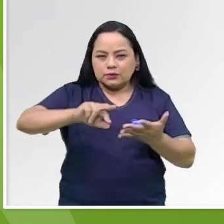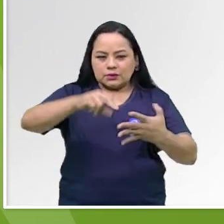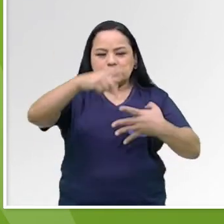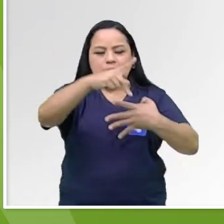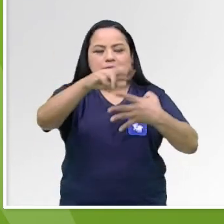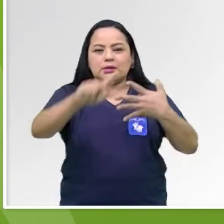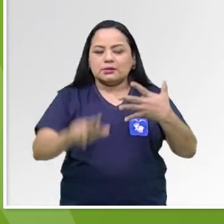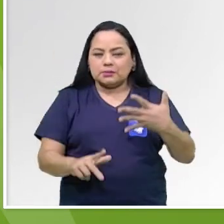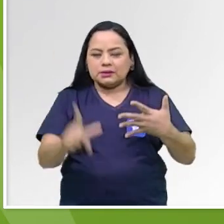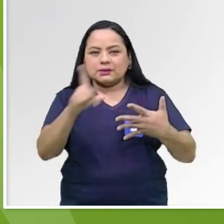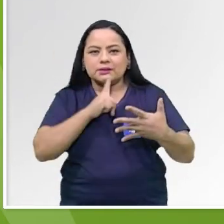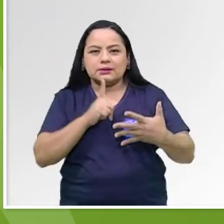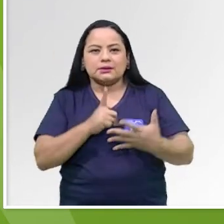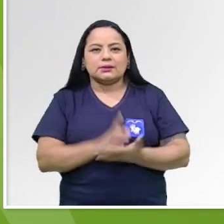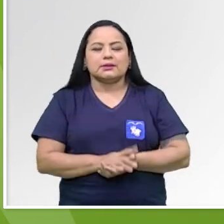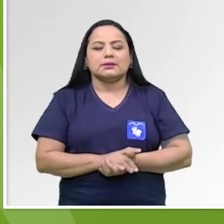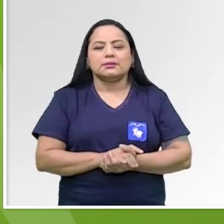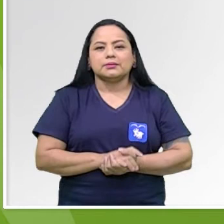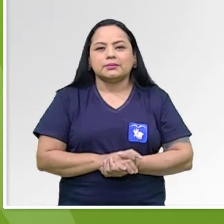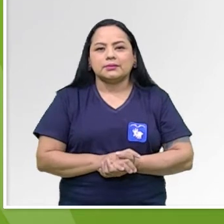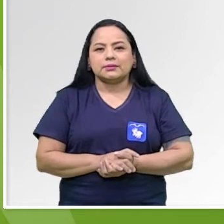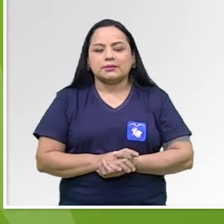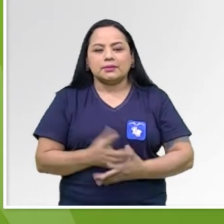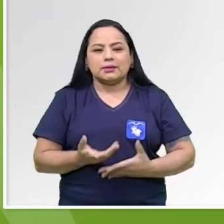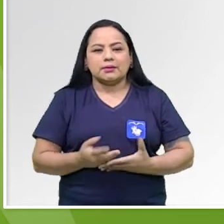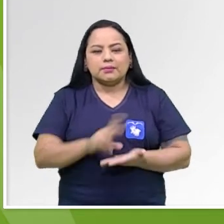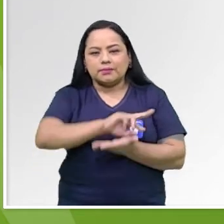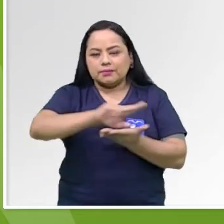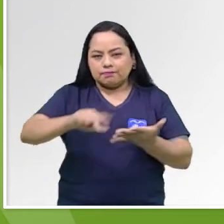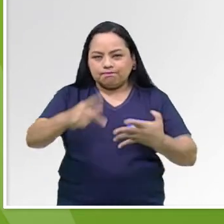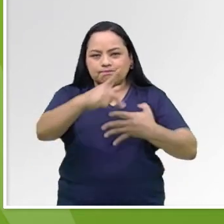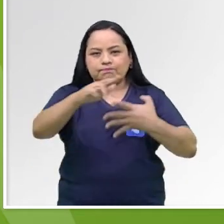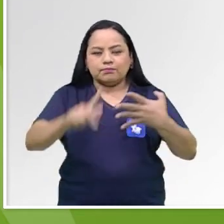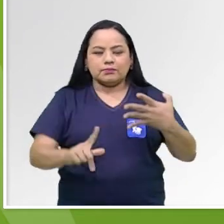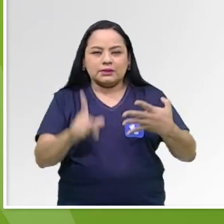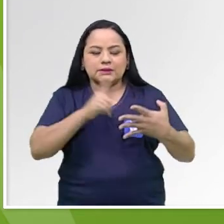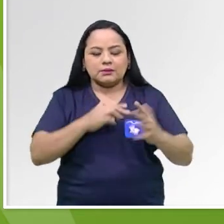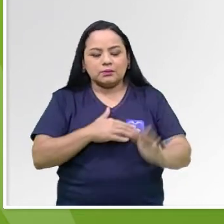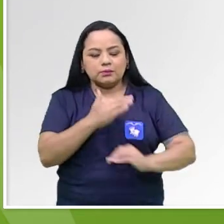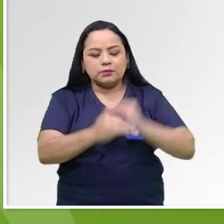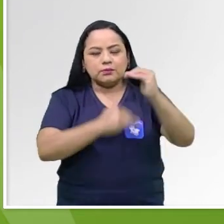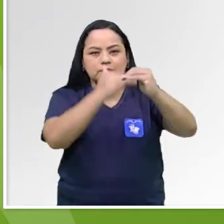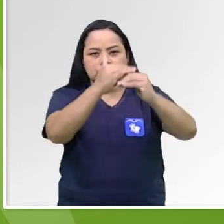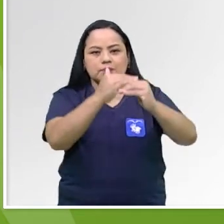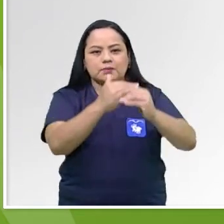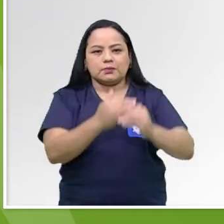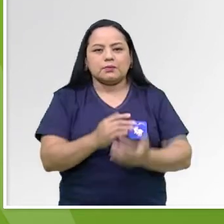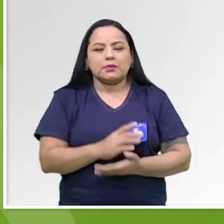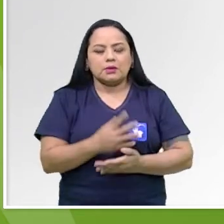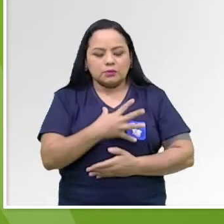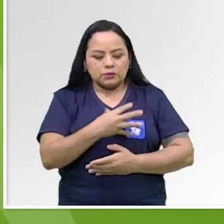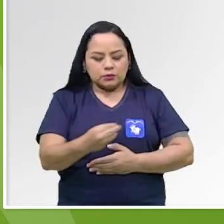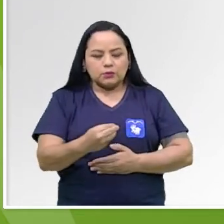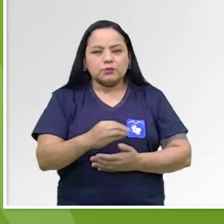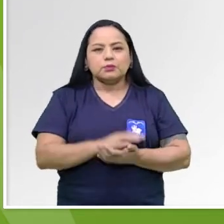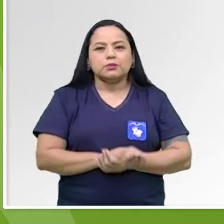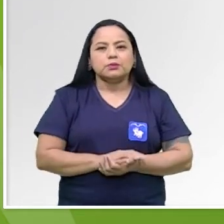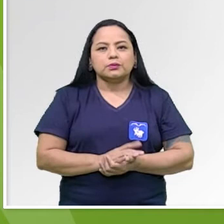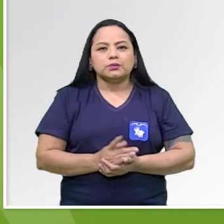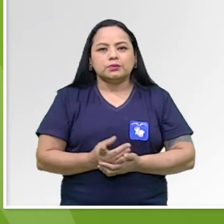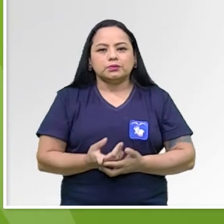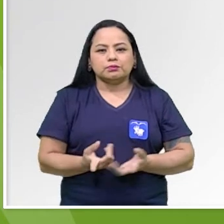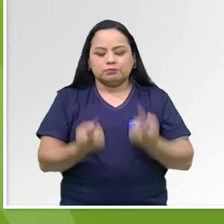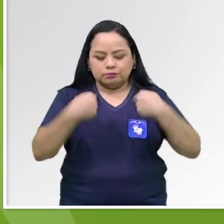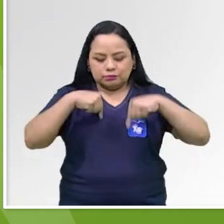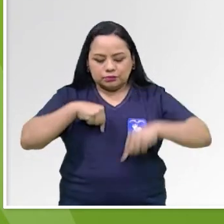eles têm ali a fecundação interna, a maioria das espécies vai ter aí o desenvolvimento do filhote, né?